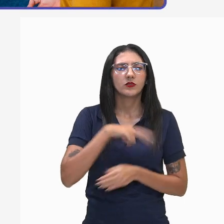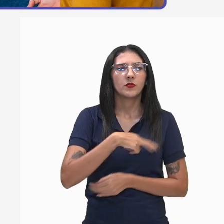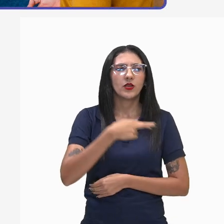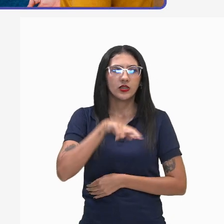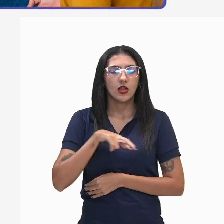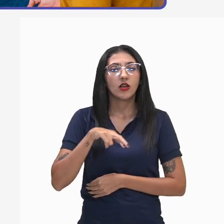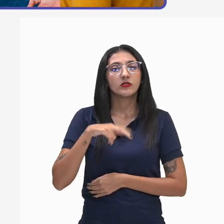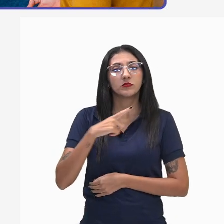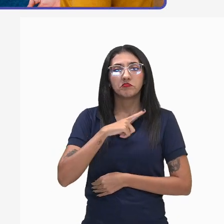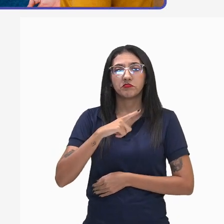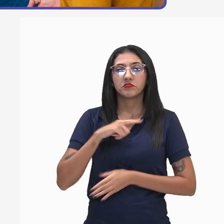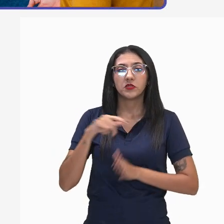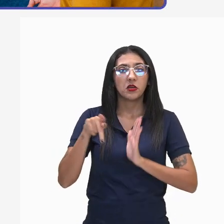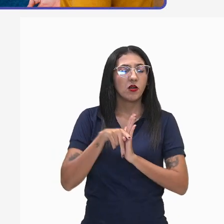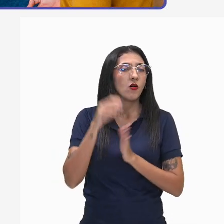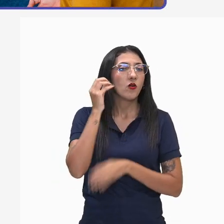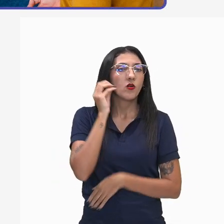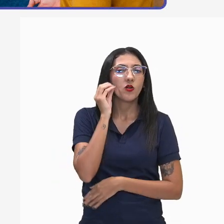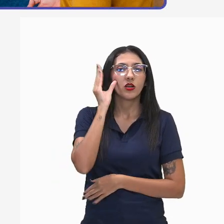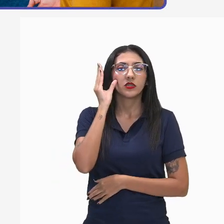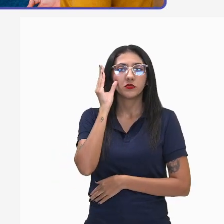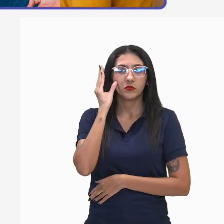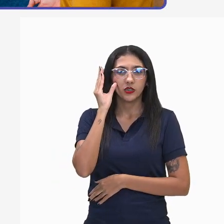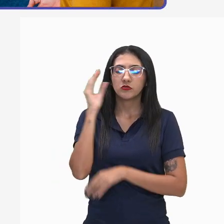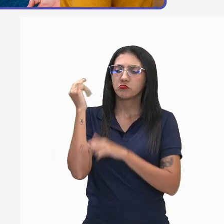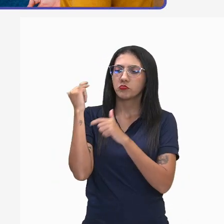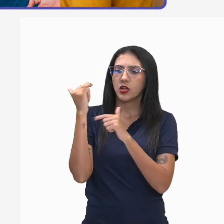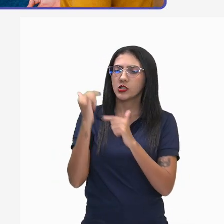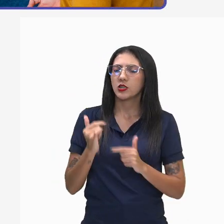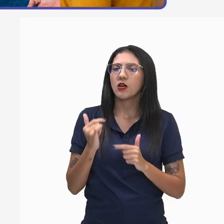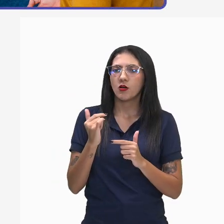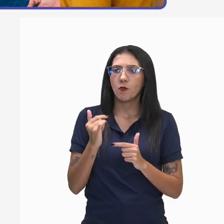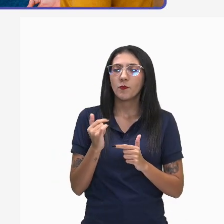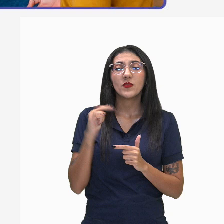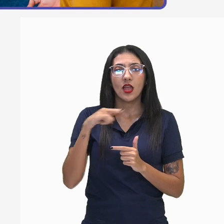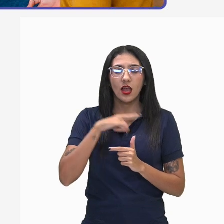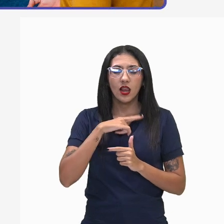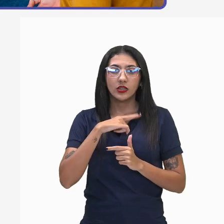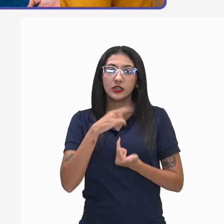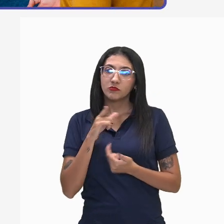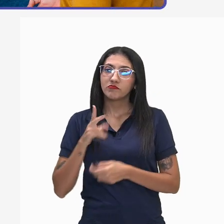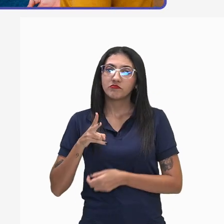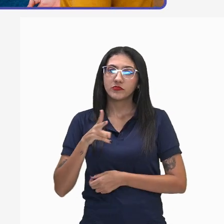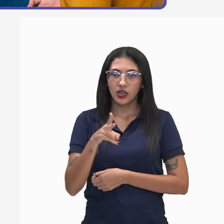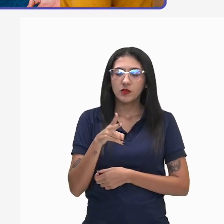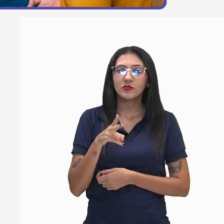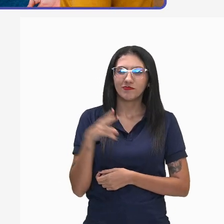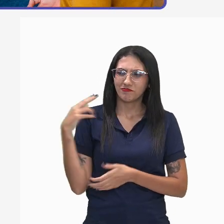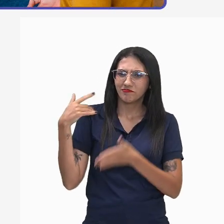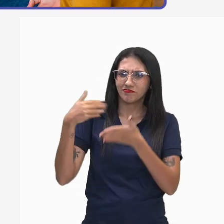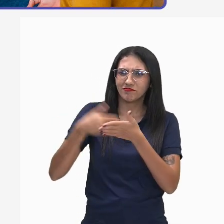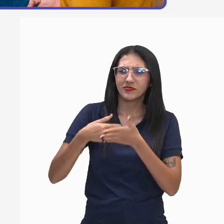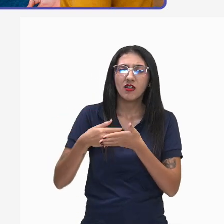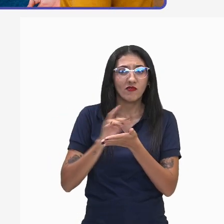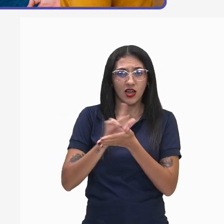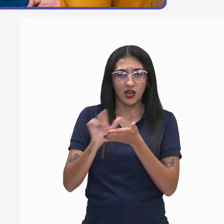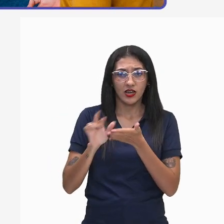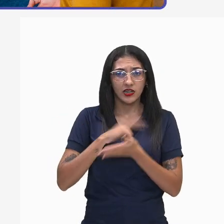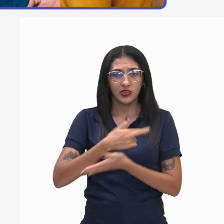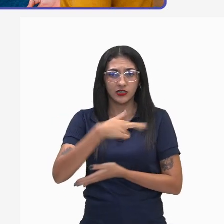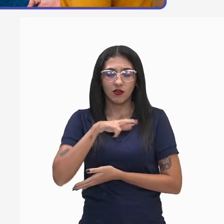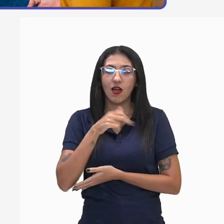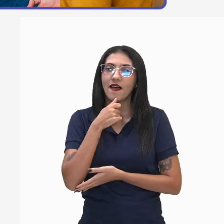os conhecimentos e as tradições religiosas eram e ainda são, porque ainda muitas dessas religiões ainda